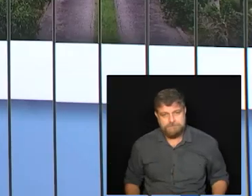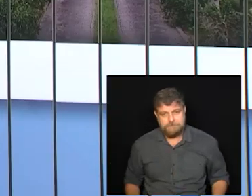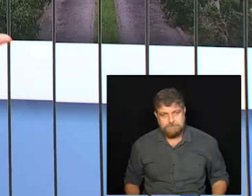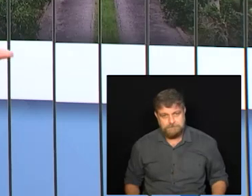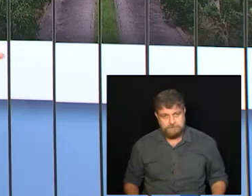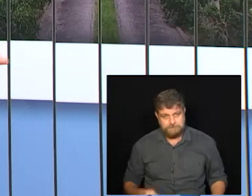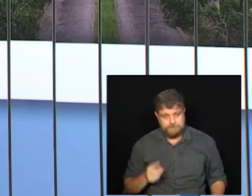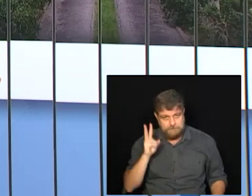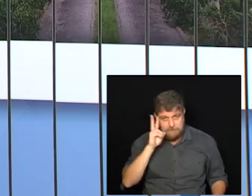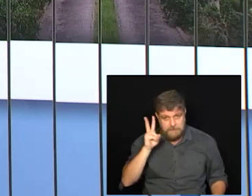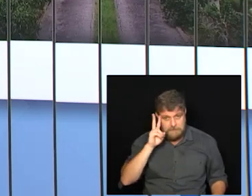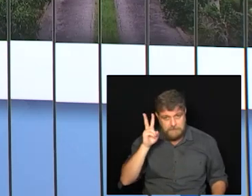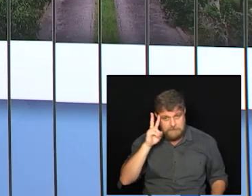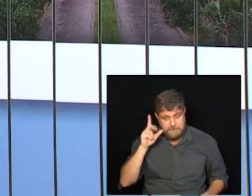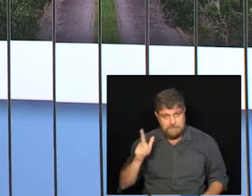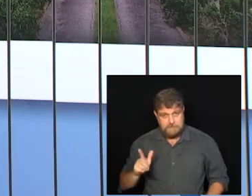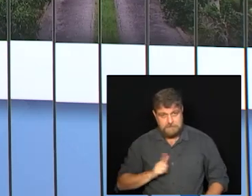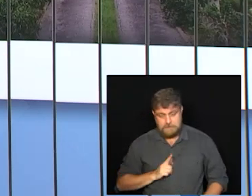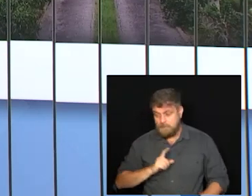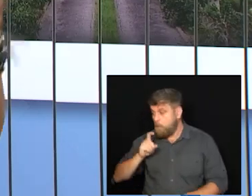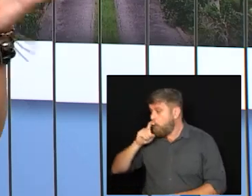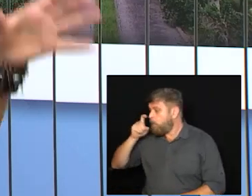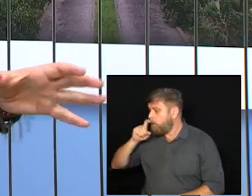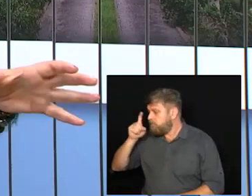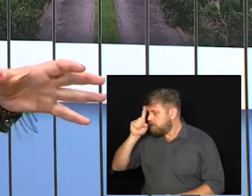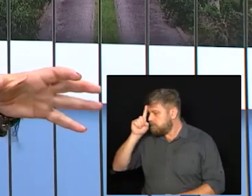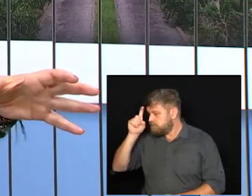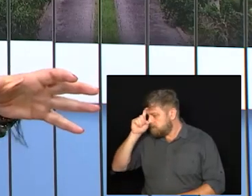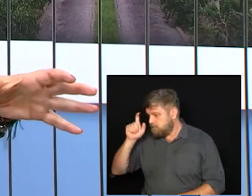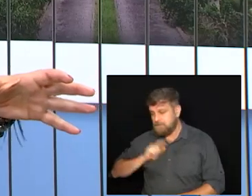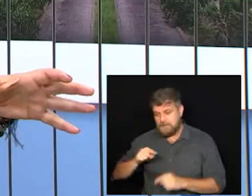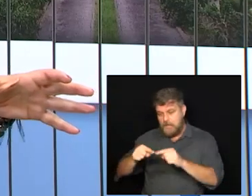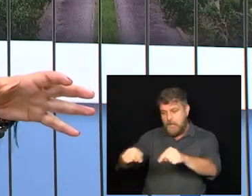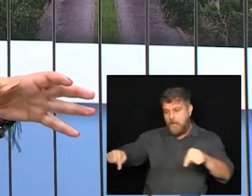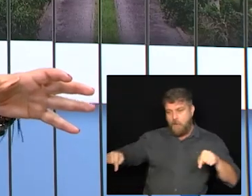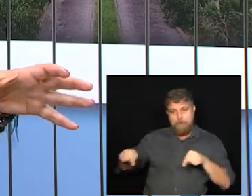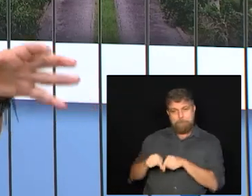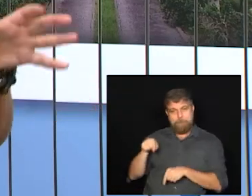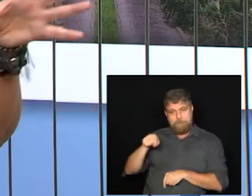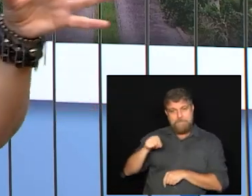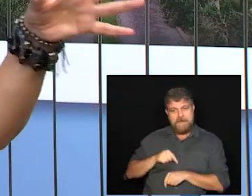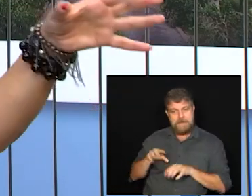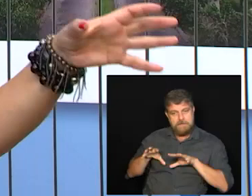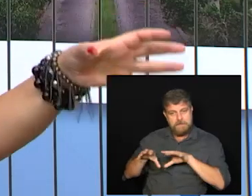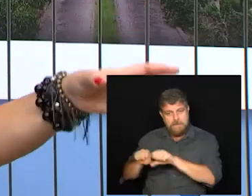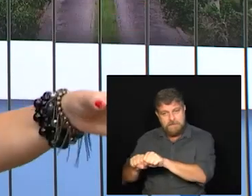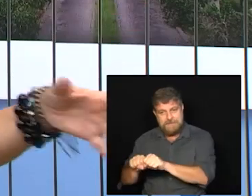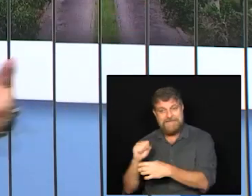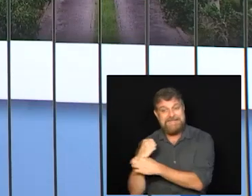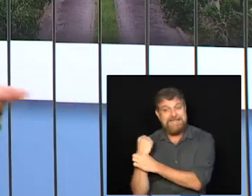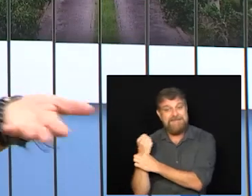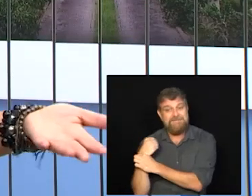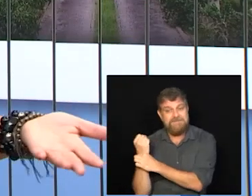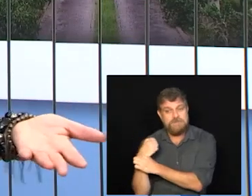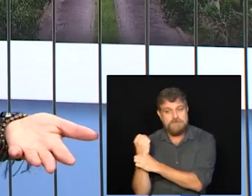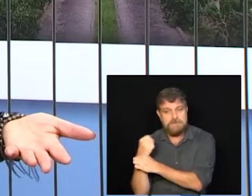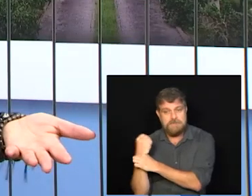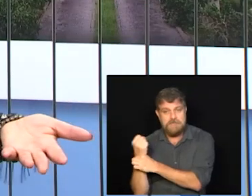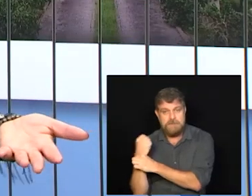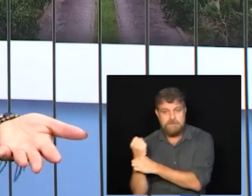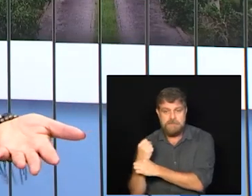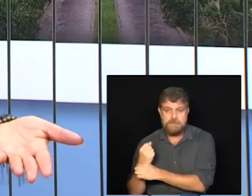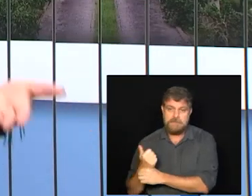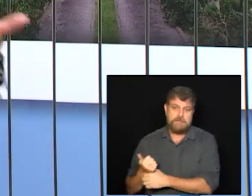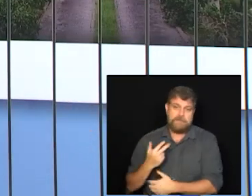só, lembrando que neste caso do Ouro Verde, vai ser usada uma área que era da fisioterapia, que neste momento não